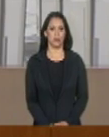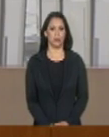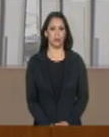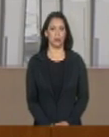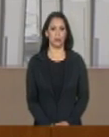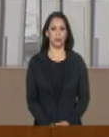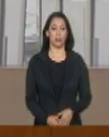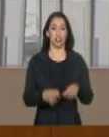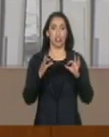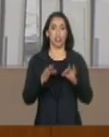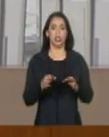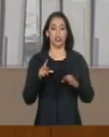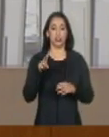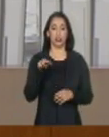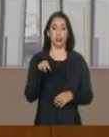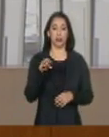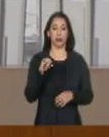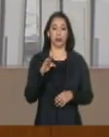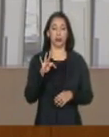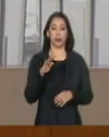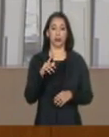Digno de nota,